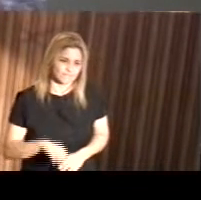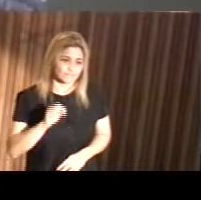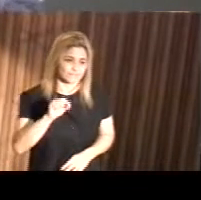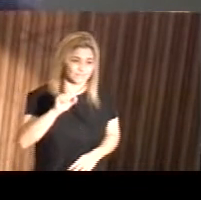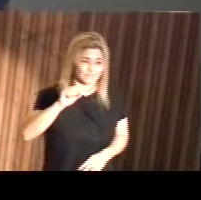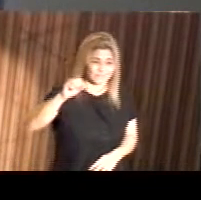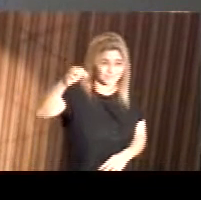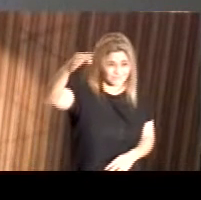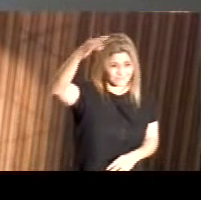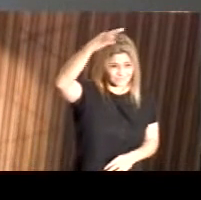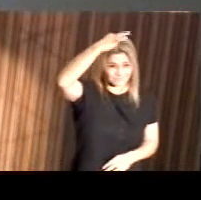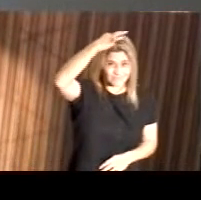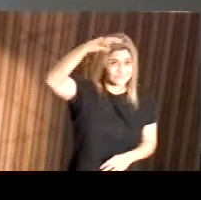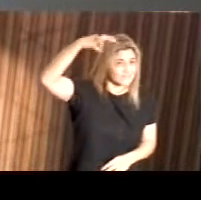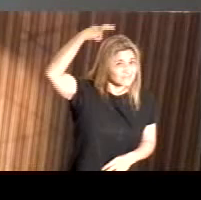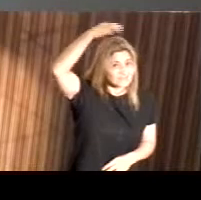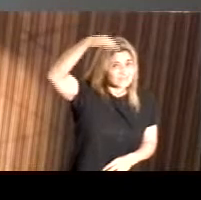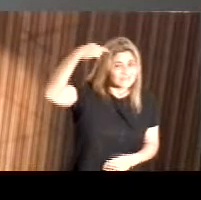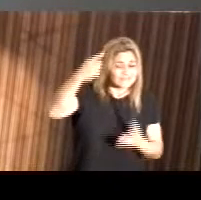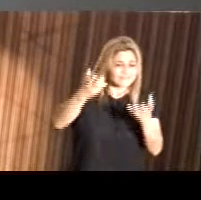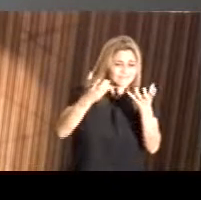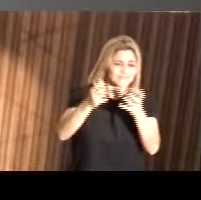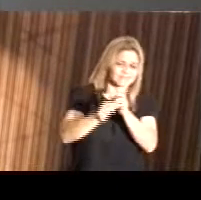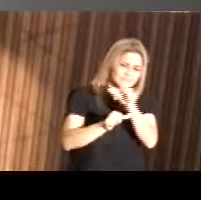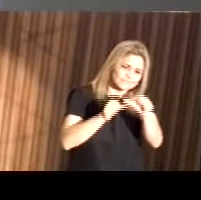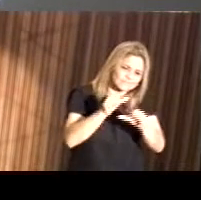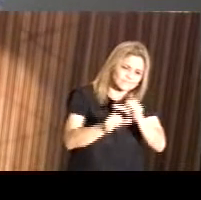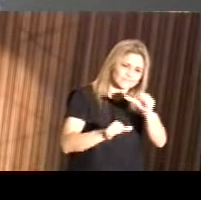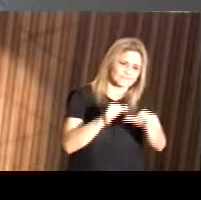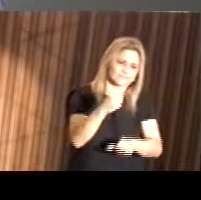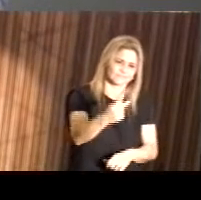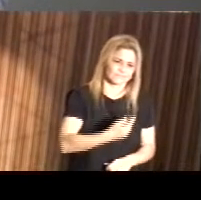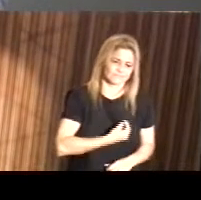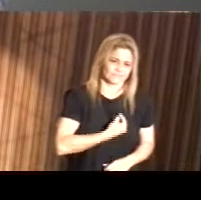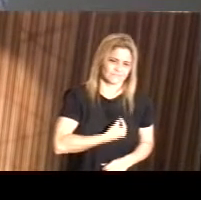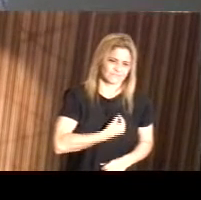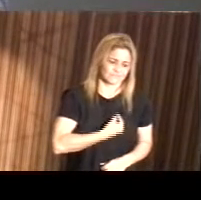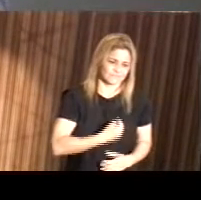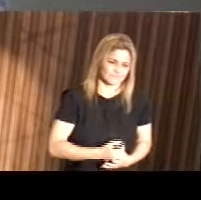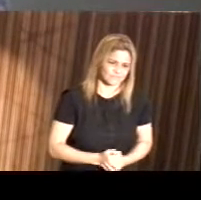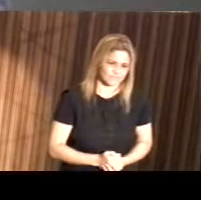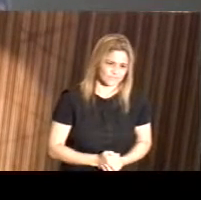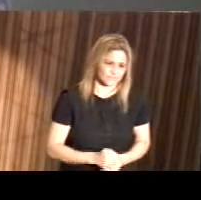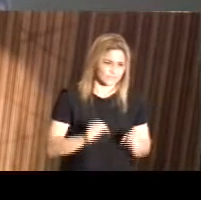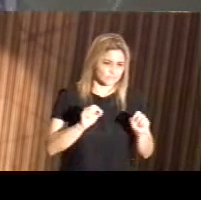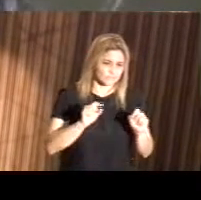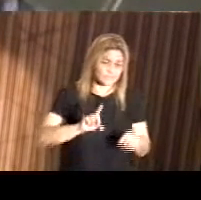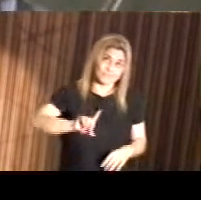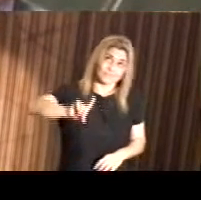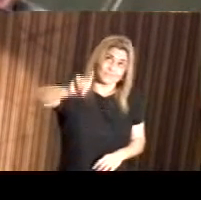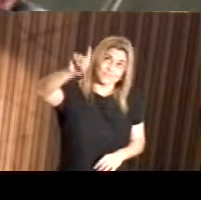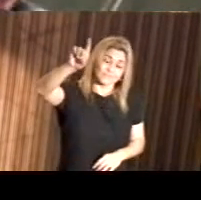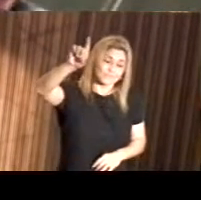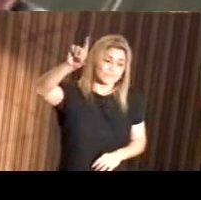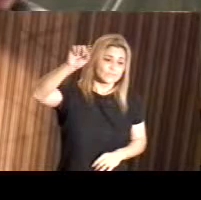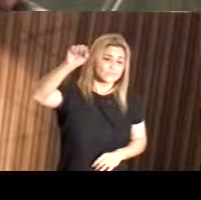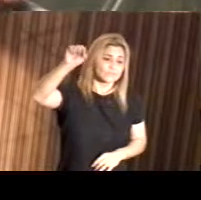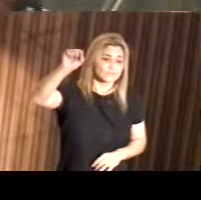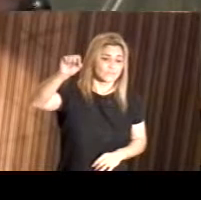espiritual que essa história me revela na perspectiva de Ló é que Deus nos